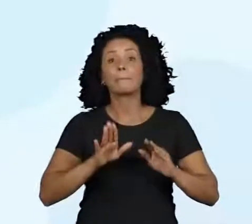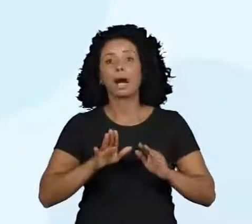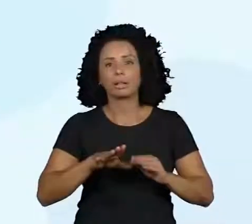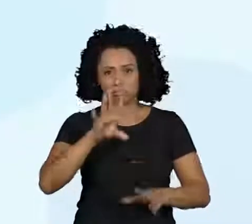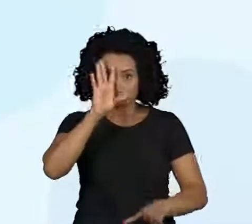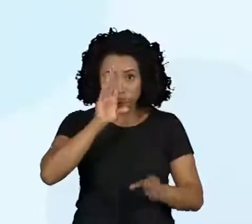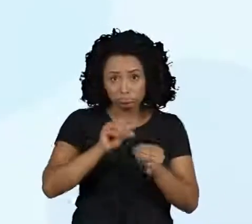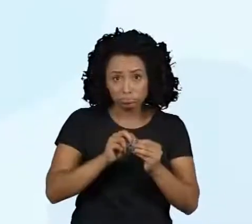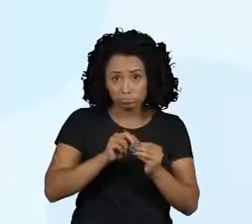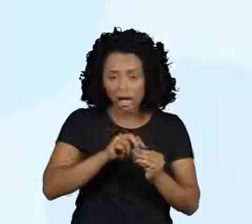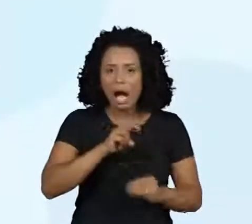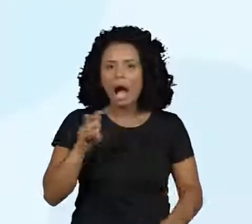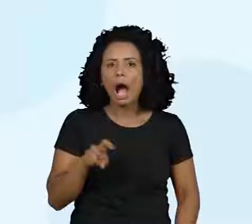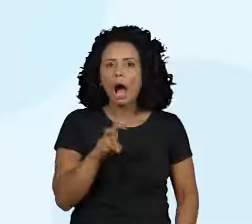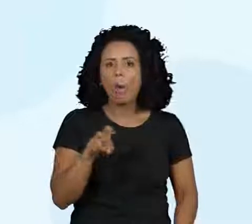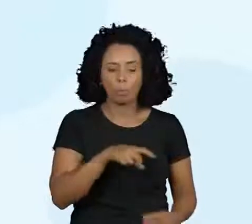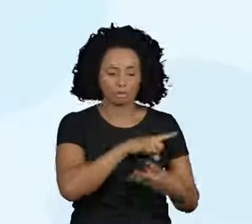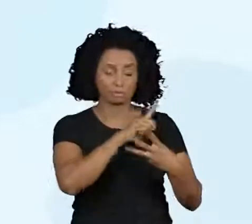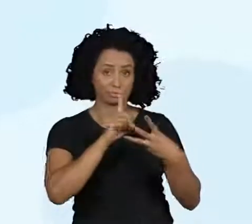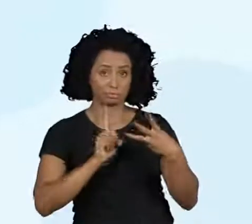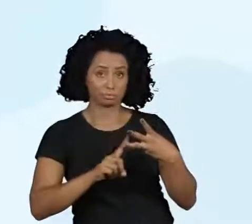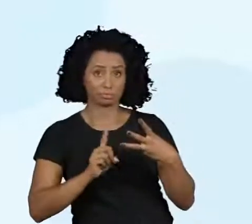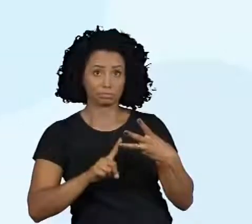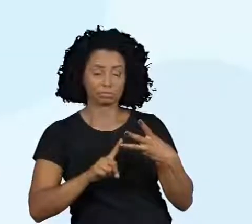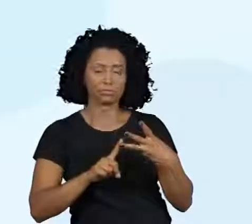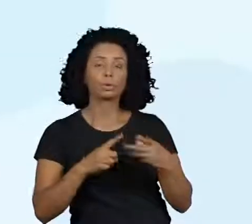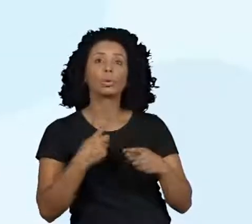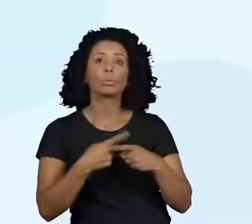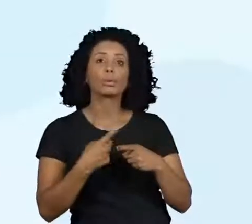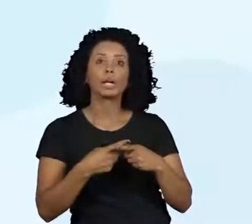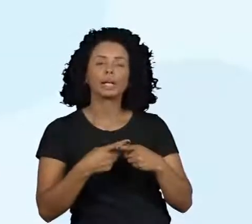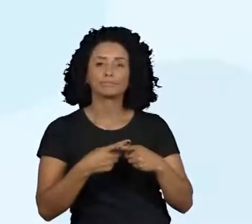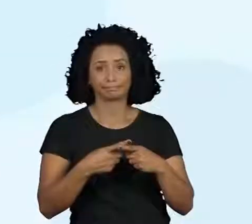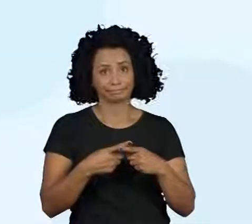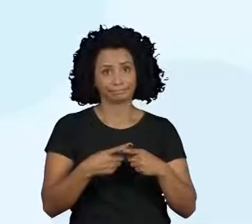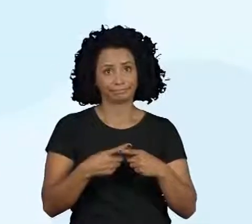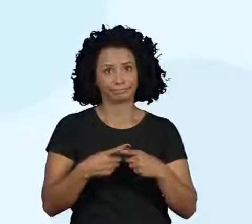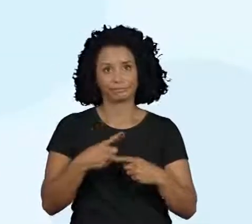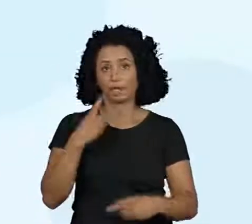terciário, porque ele vem em terceiro lugar.